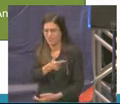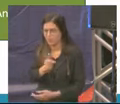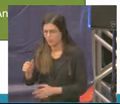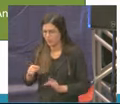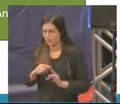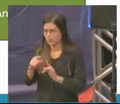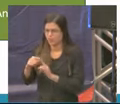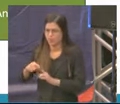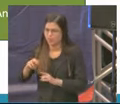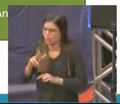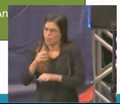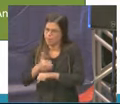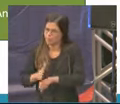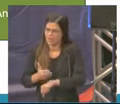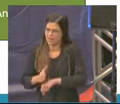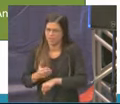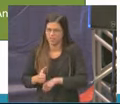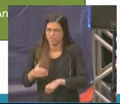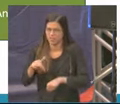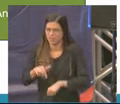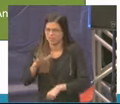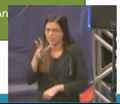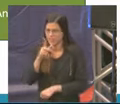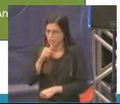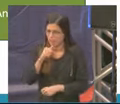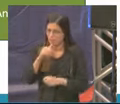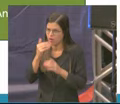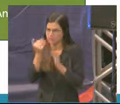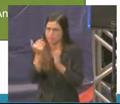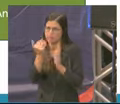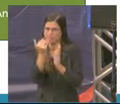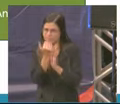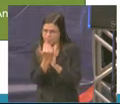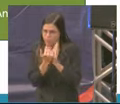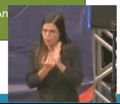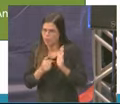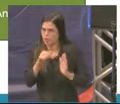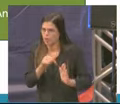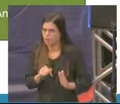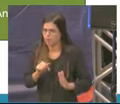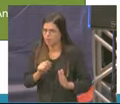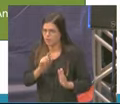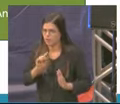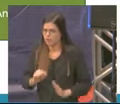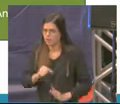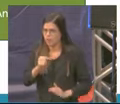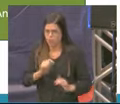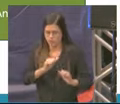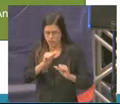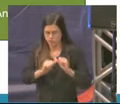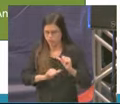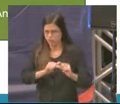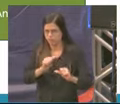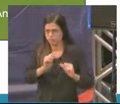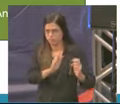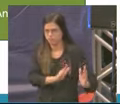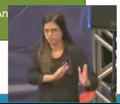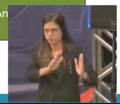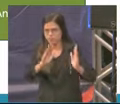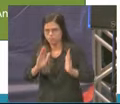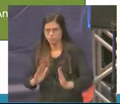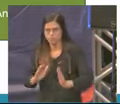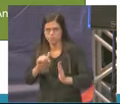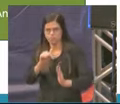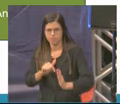muito prático, toma muito tempo para fazer um programa que não faz muita coisa. Depois você muda para uma segunda fase, onde você começa